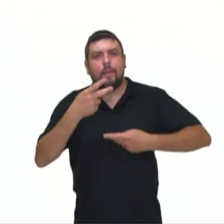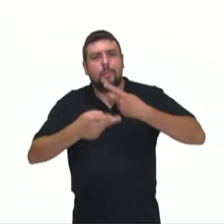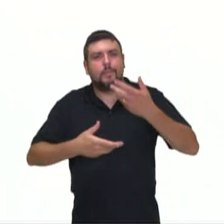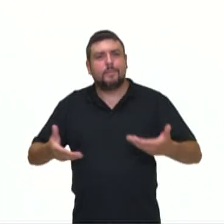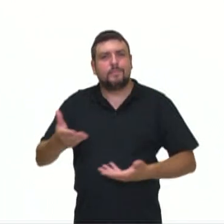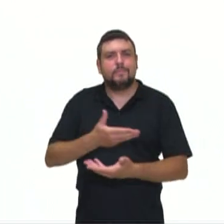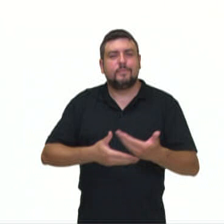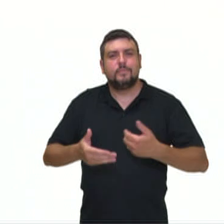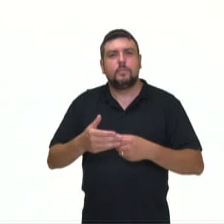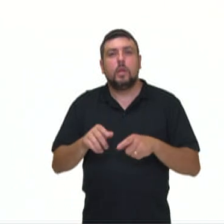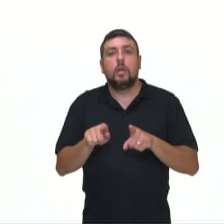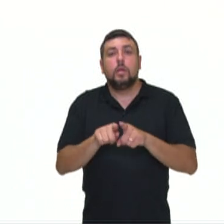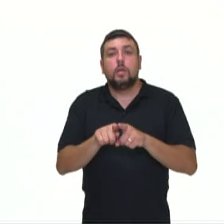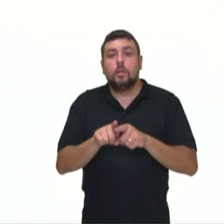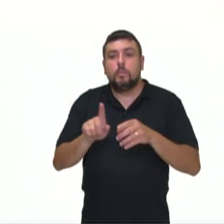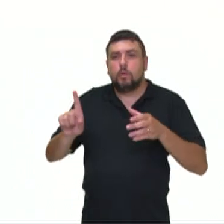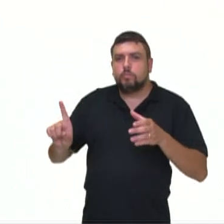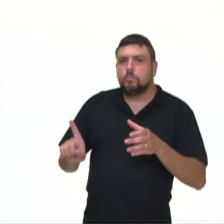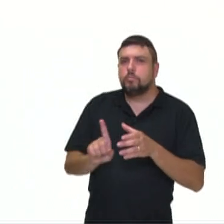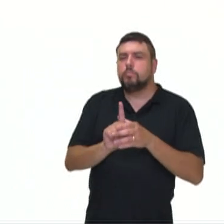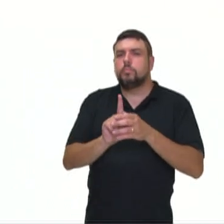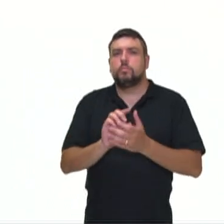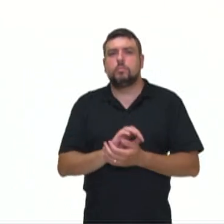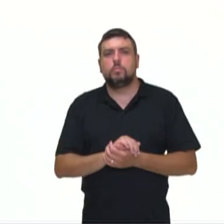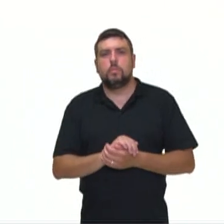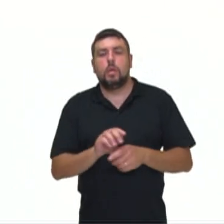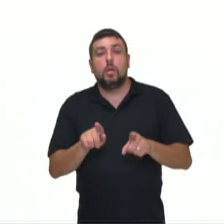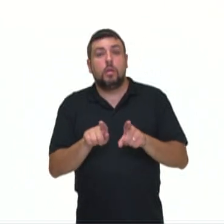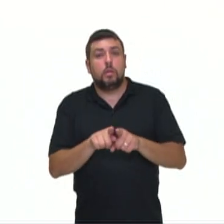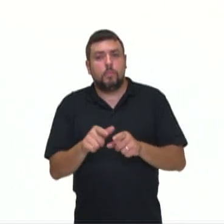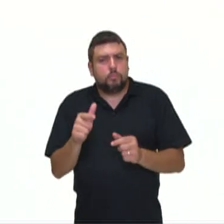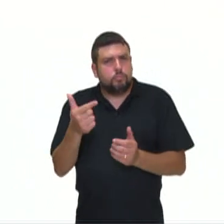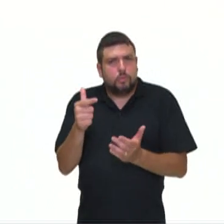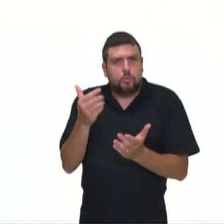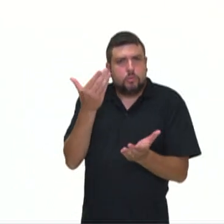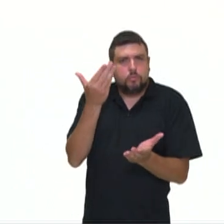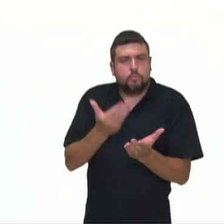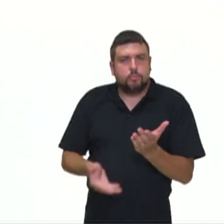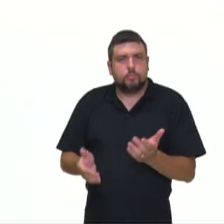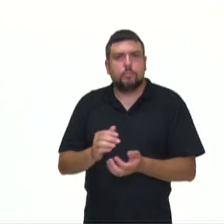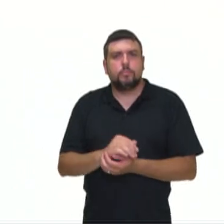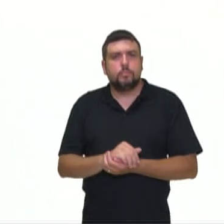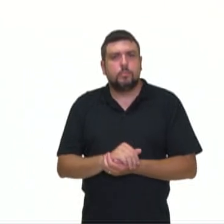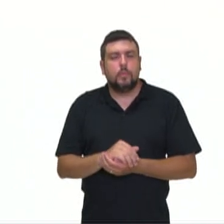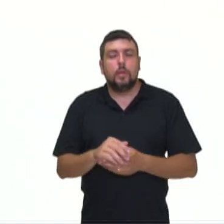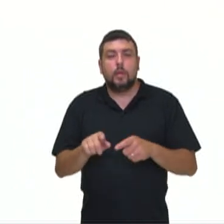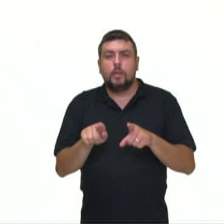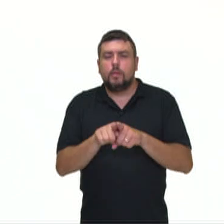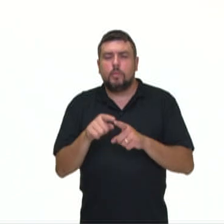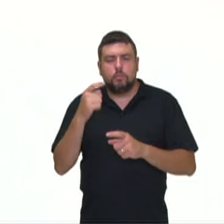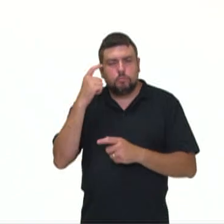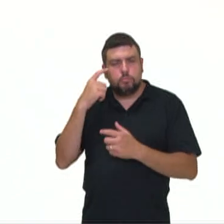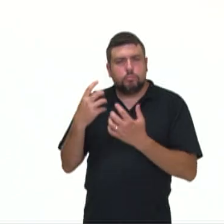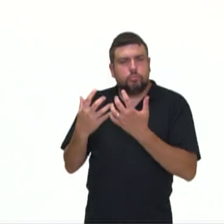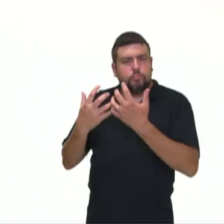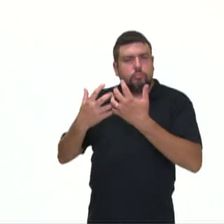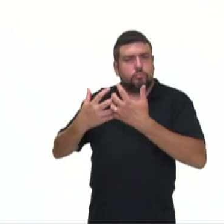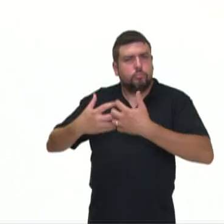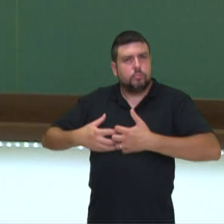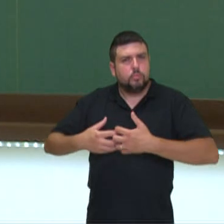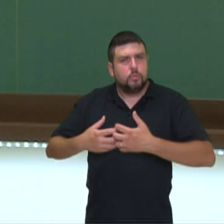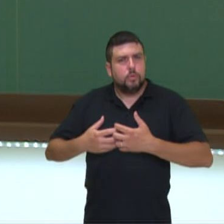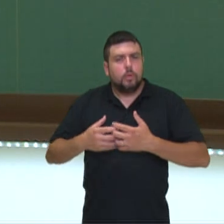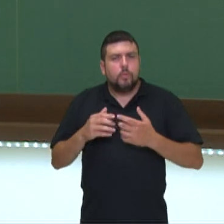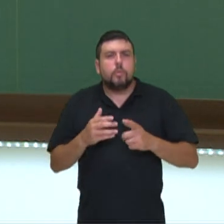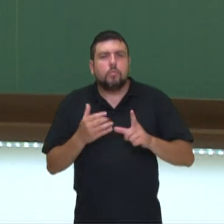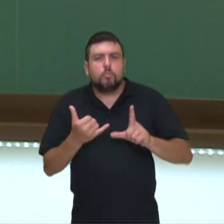vamos conhecer os jogos sem perdedores e refletir um pouco acerca do valor do lúdico na